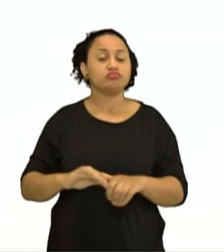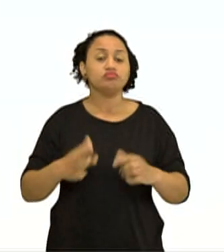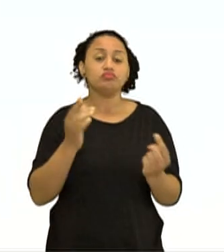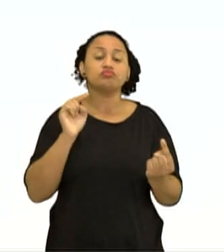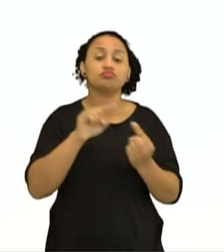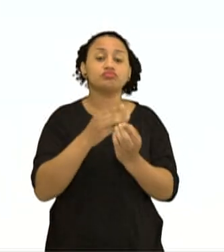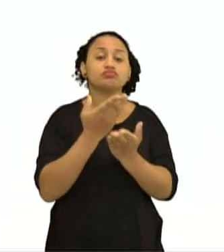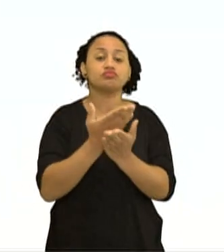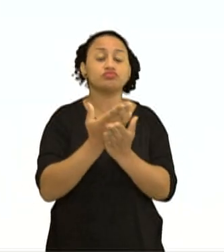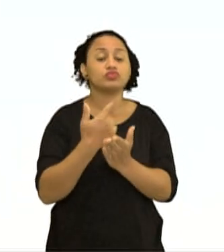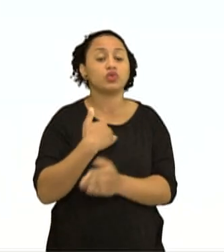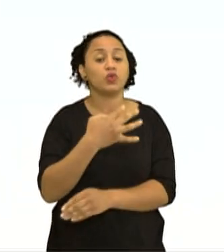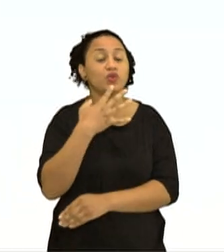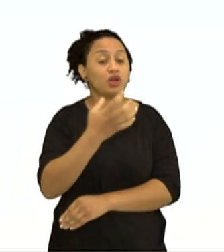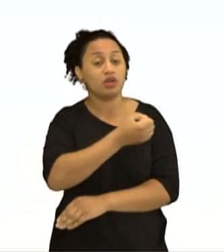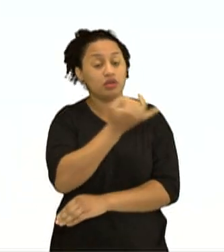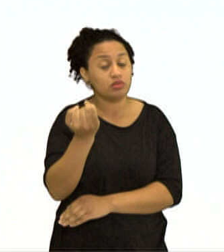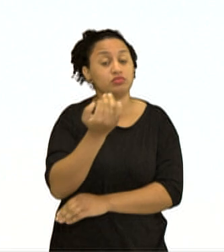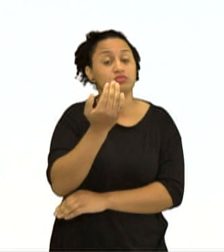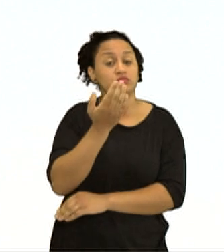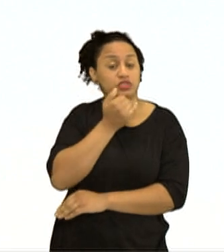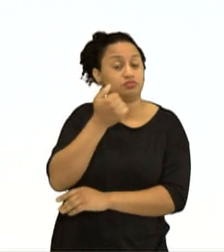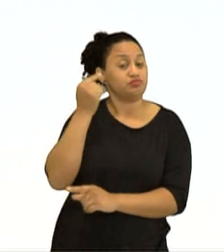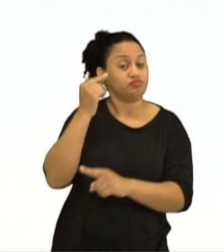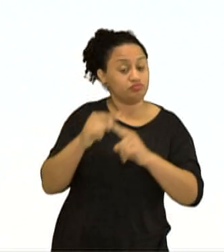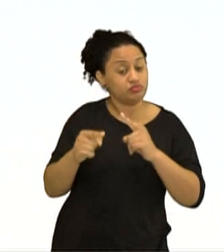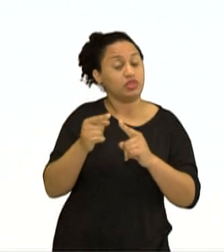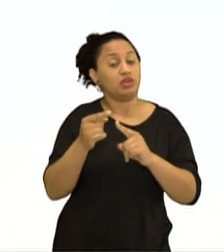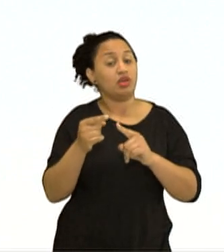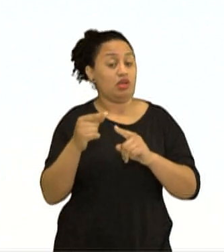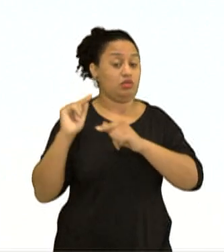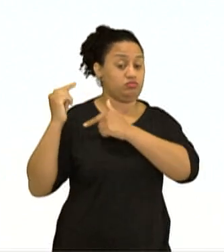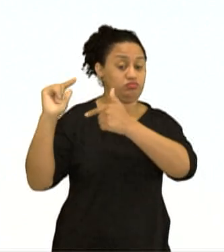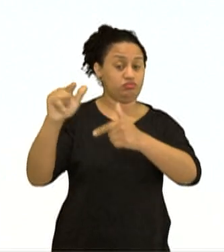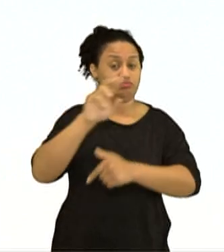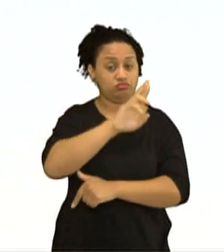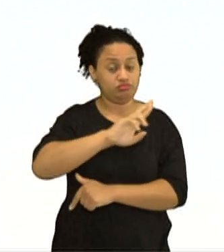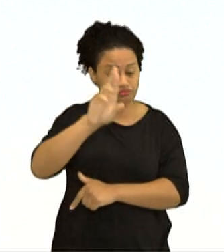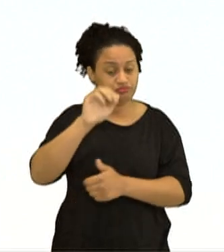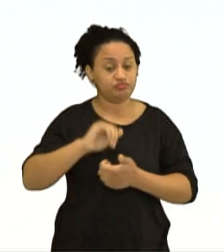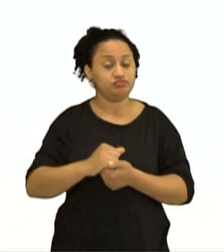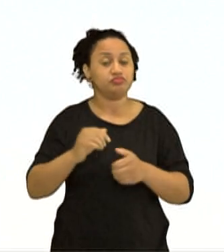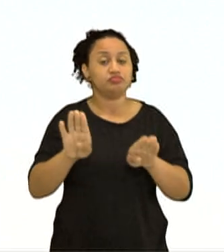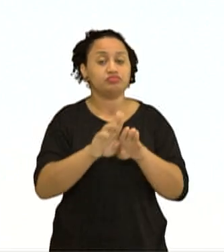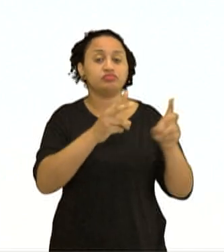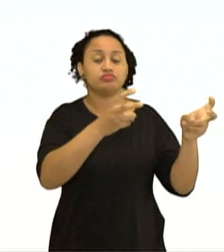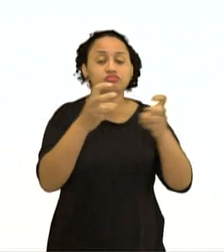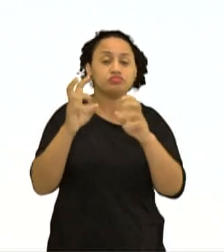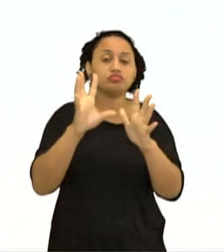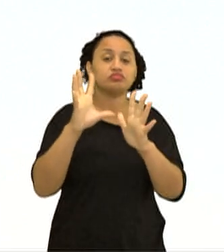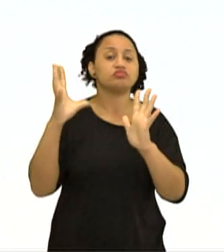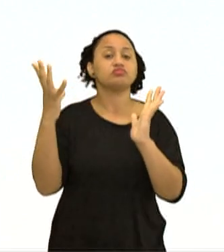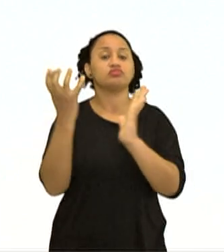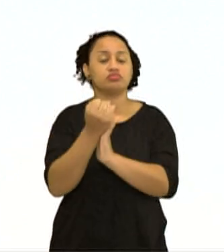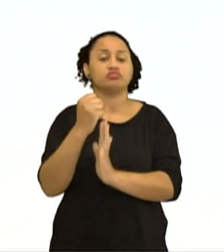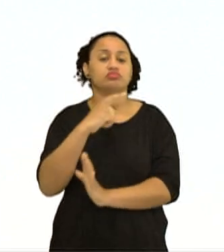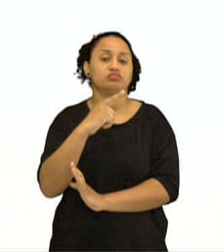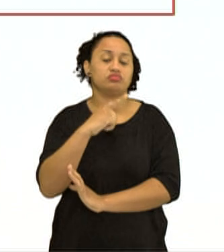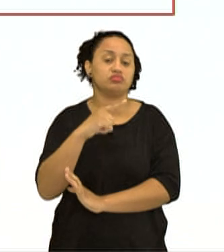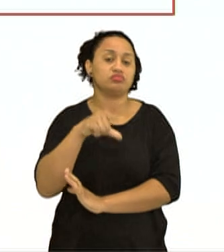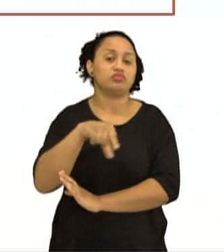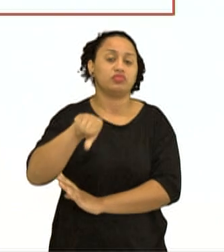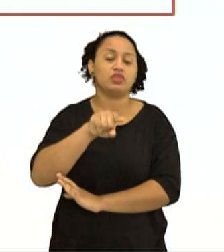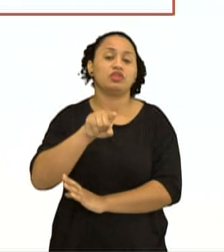conhecer alguns alimentos proibidos dentro de algumas tradições religiosas e identificar o seu simbolismo dentro